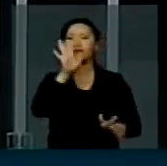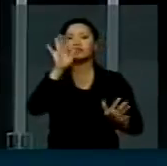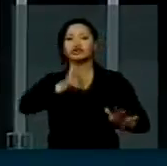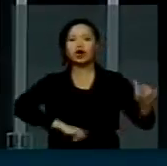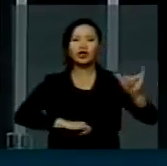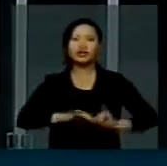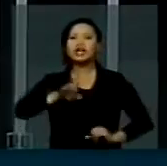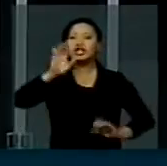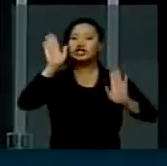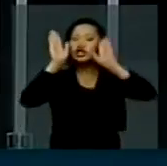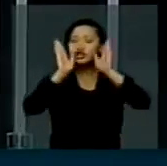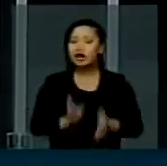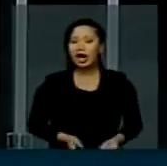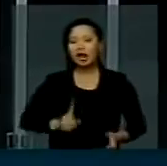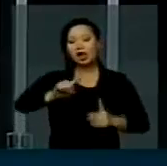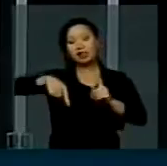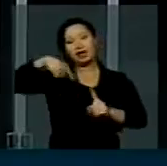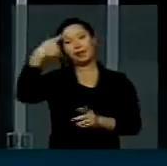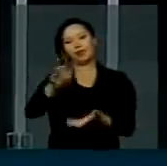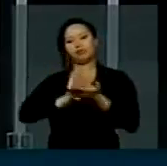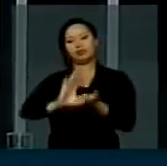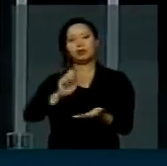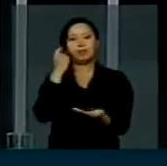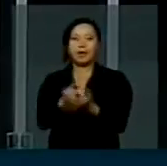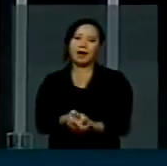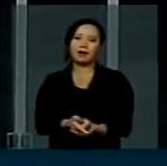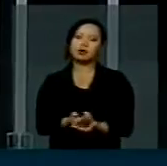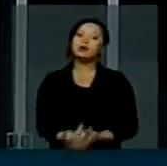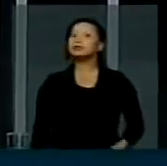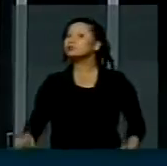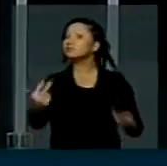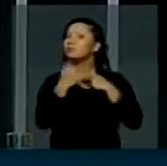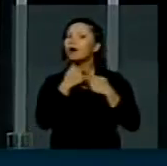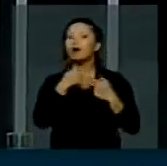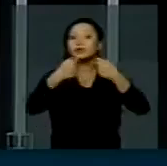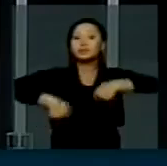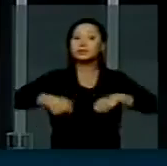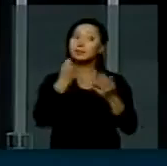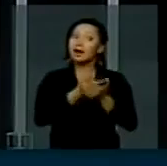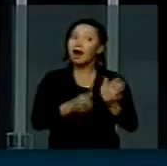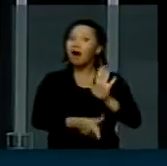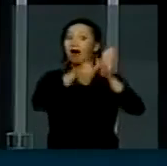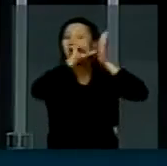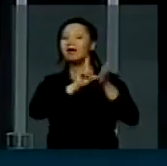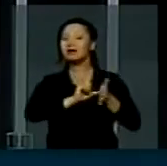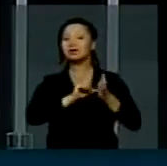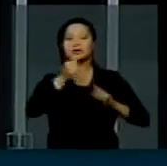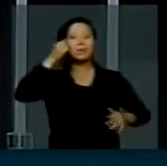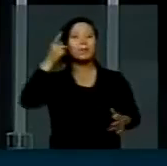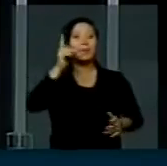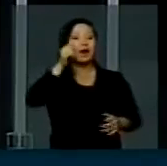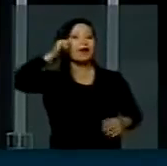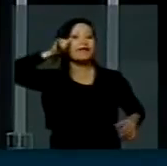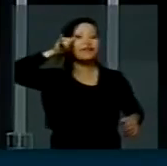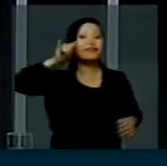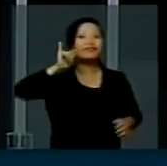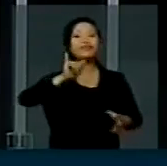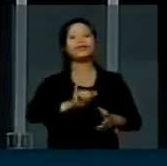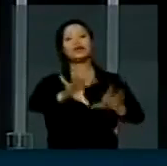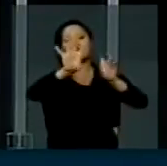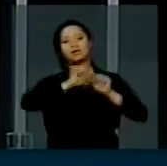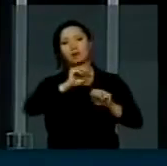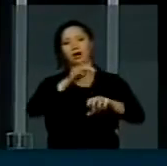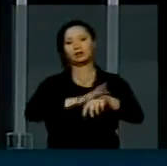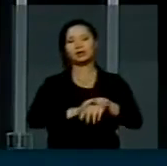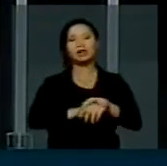governo pode chegar para fazer o investimento? Não. É necessário que nós tenhamos um trabalho preventivo, sim. É